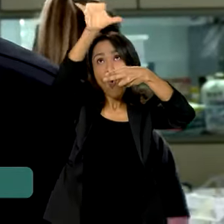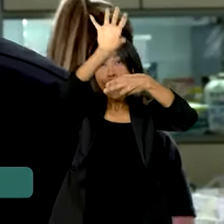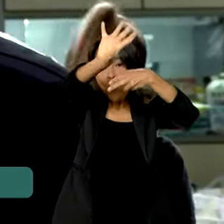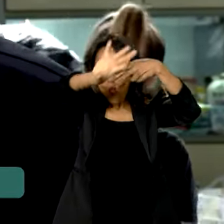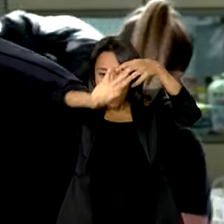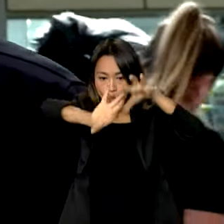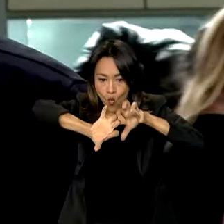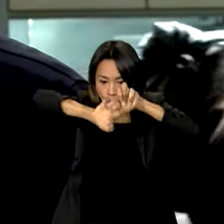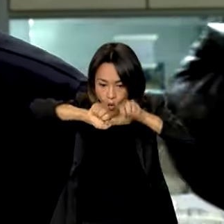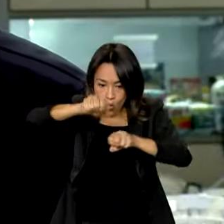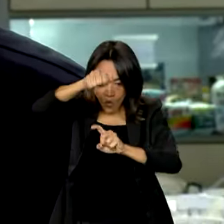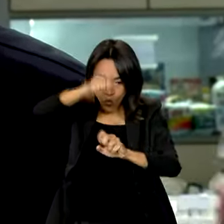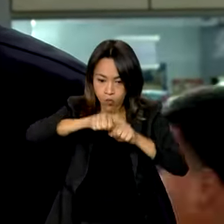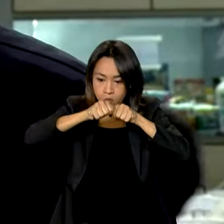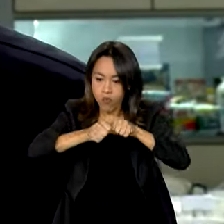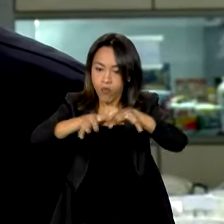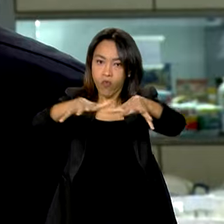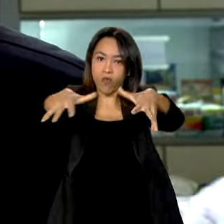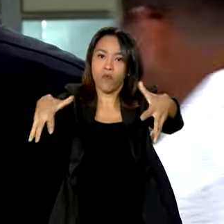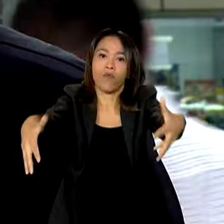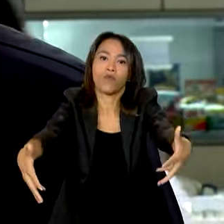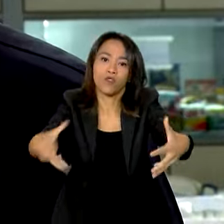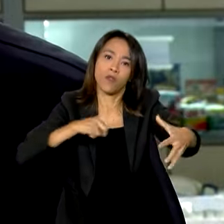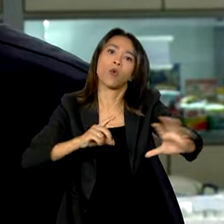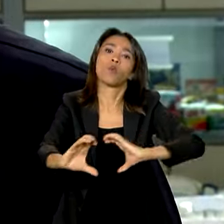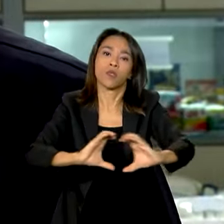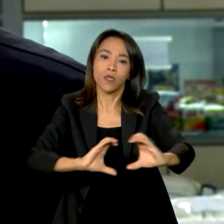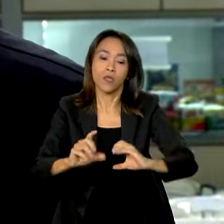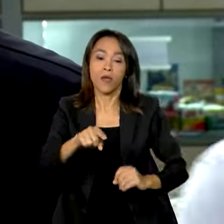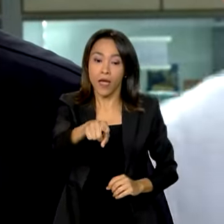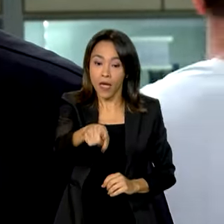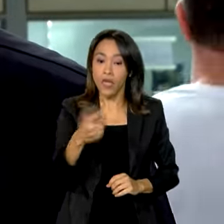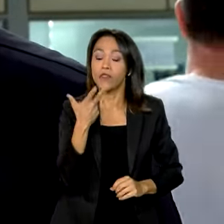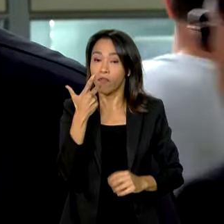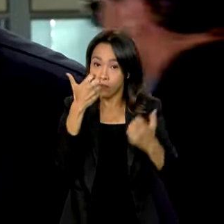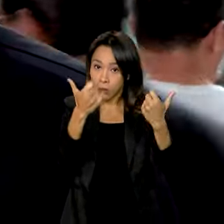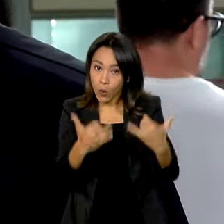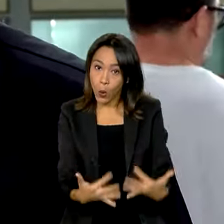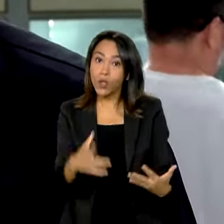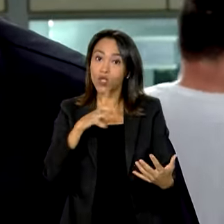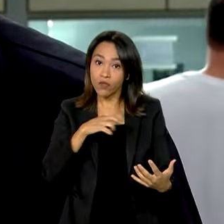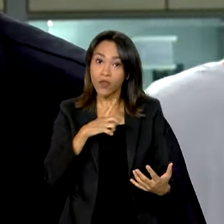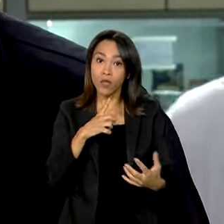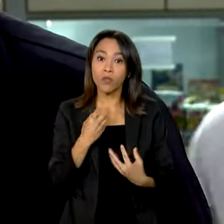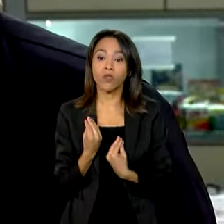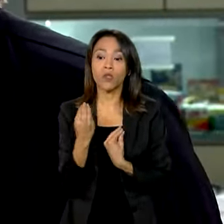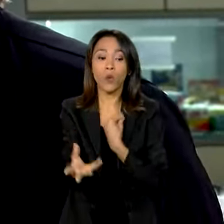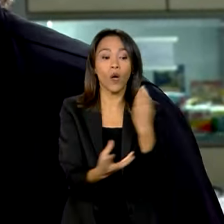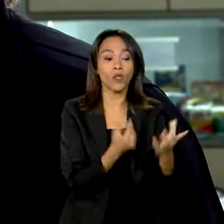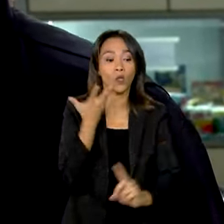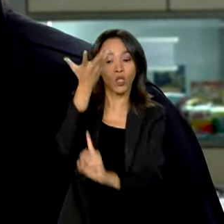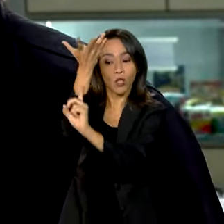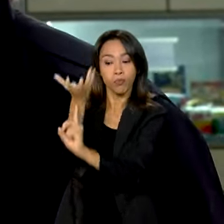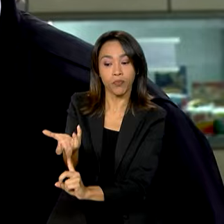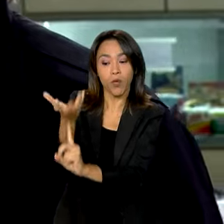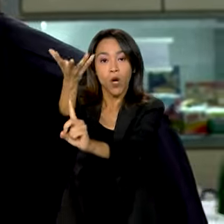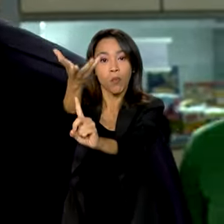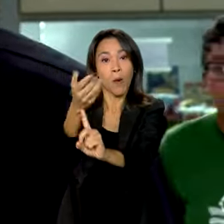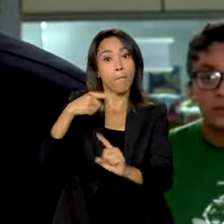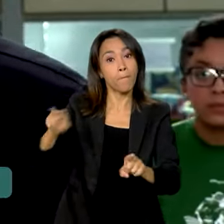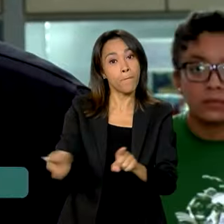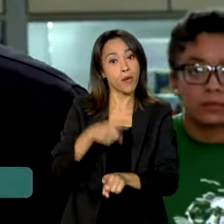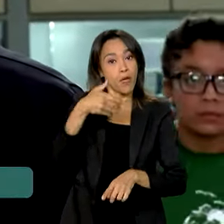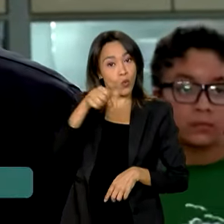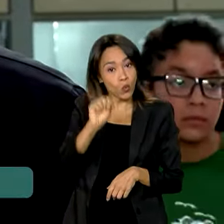do processo, a gente encaminhou algumas antenas para fazer o início da comunicação do Comando Militar do Sul.